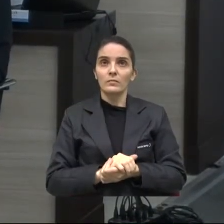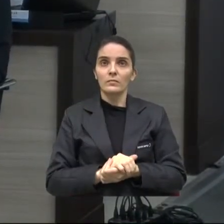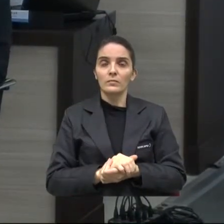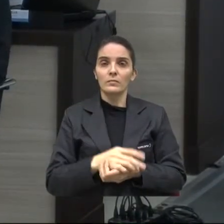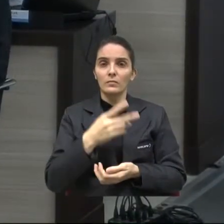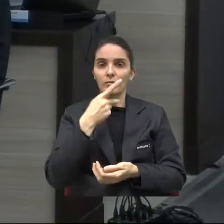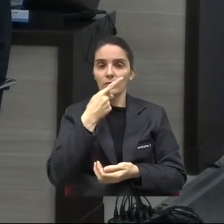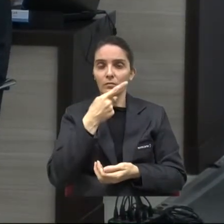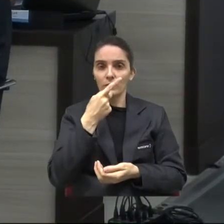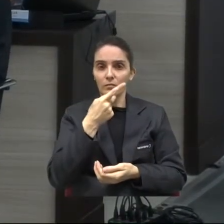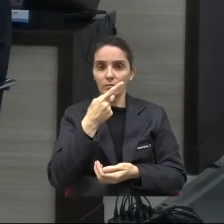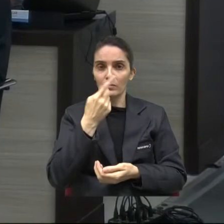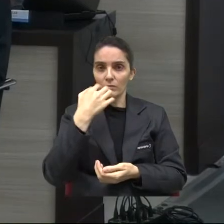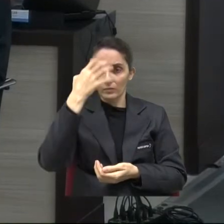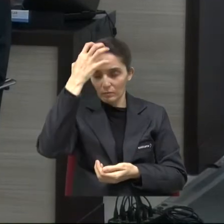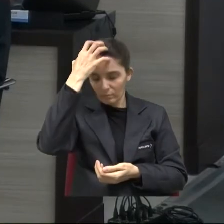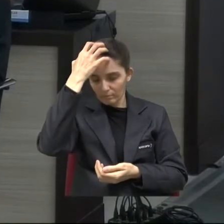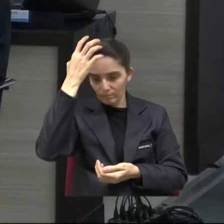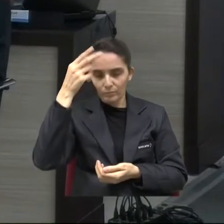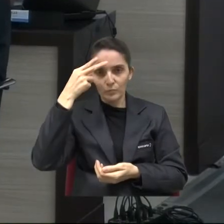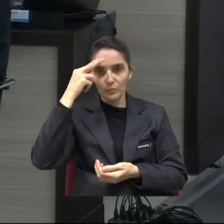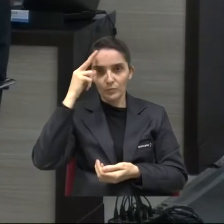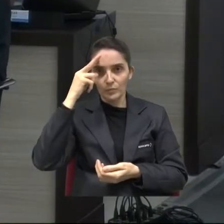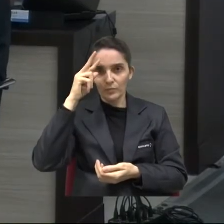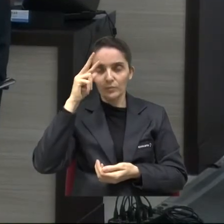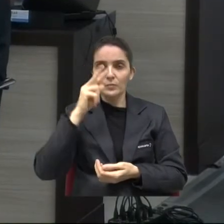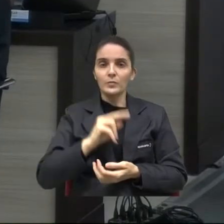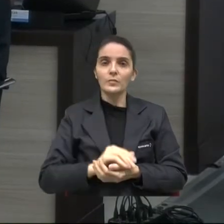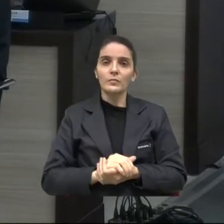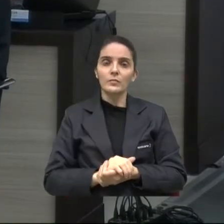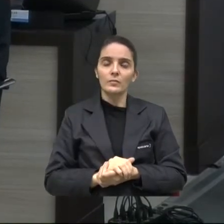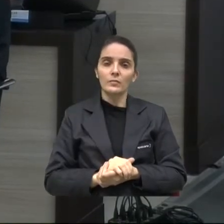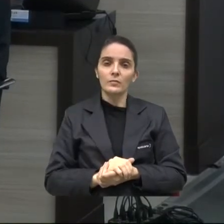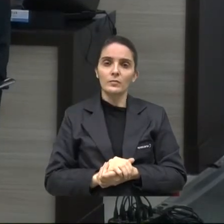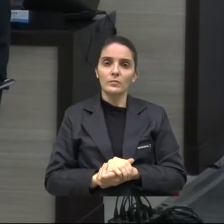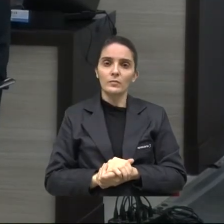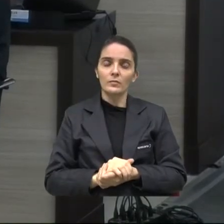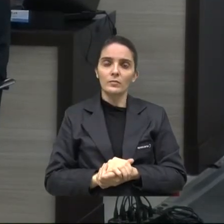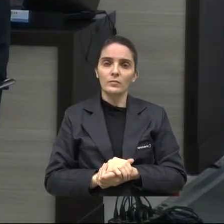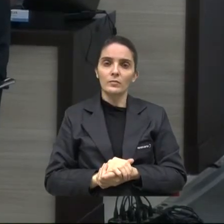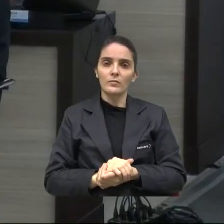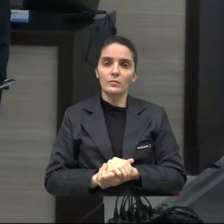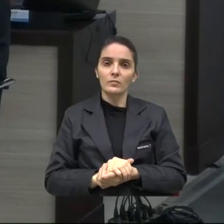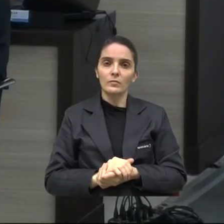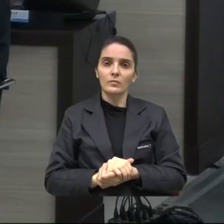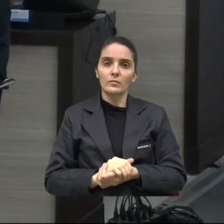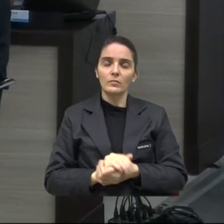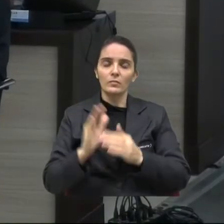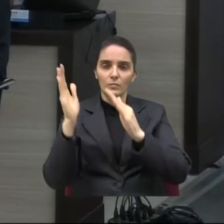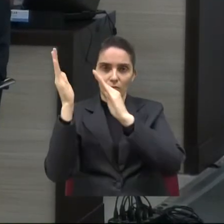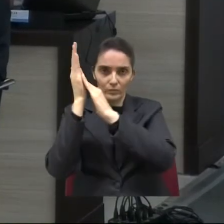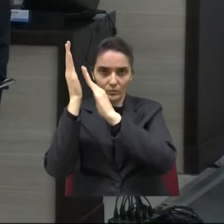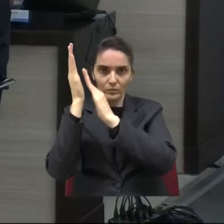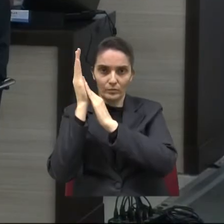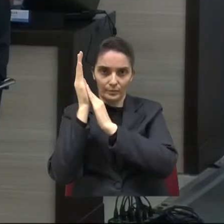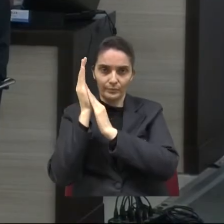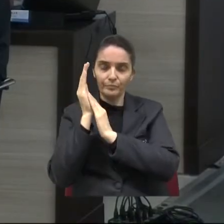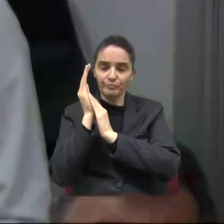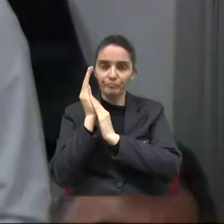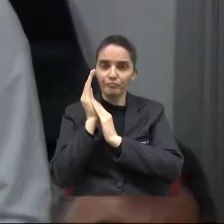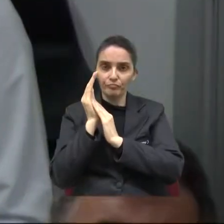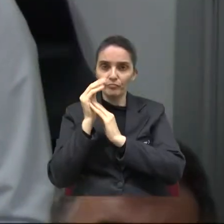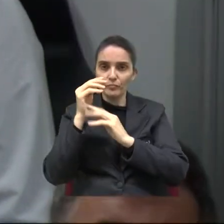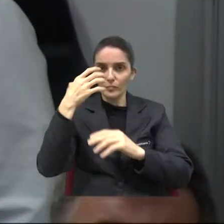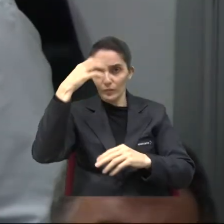essa lembrança, Darcy, sua, em relação ao louvor,